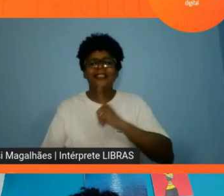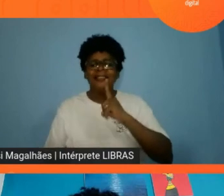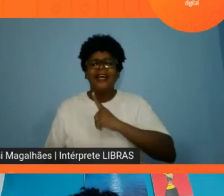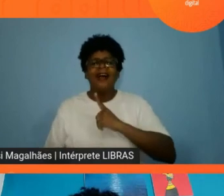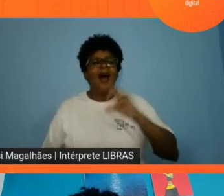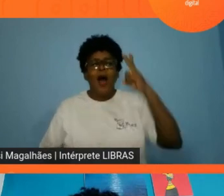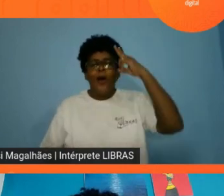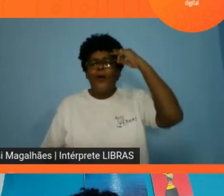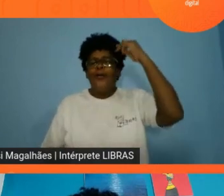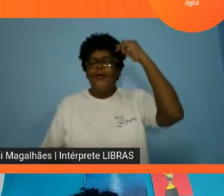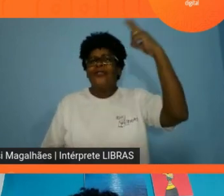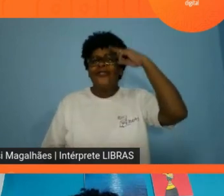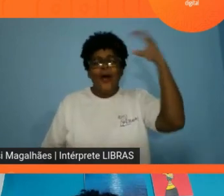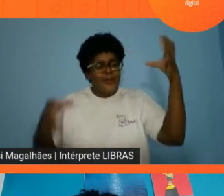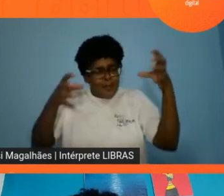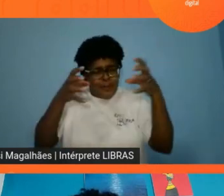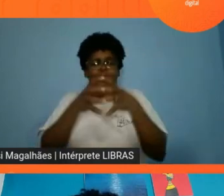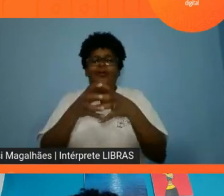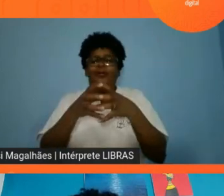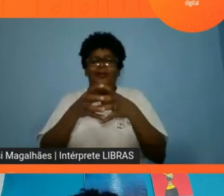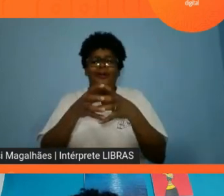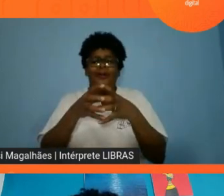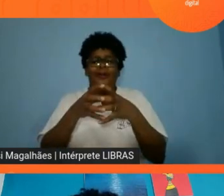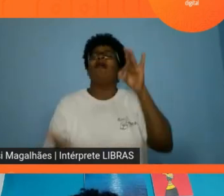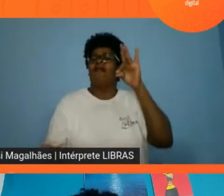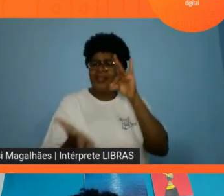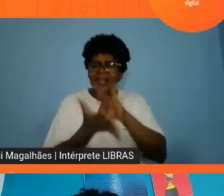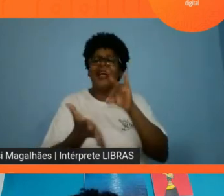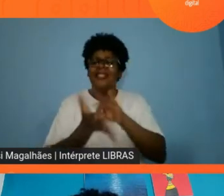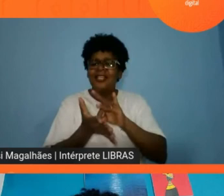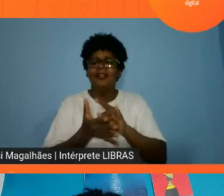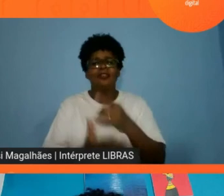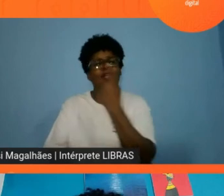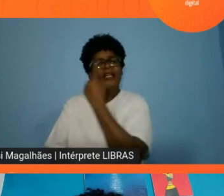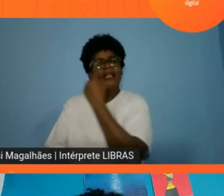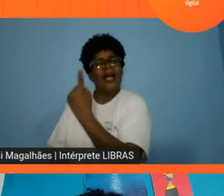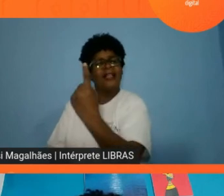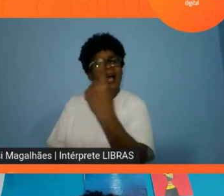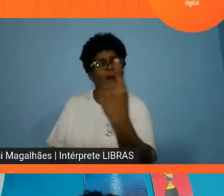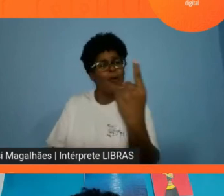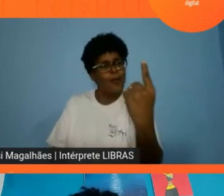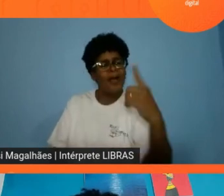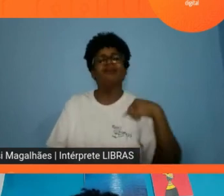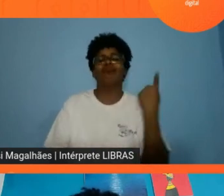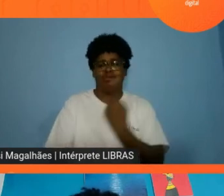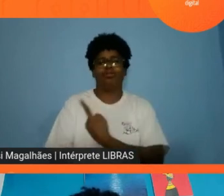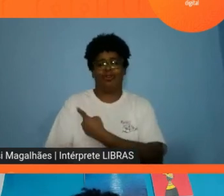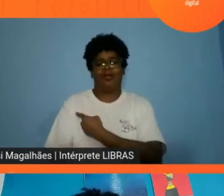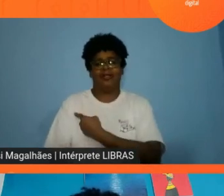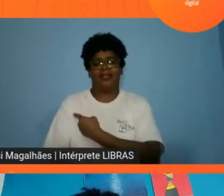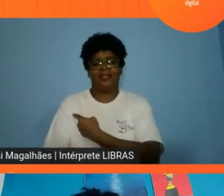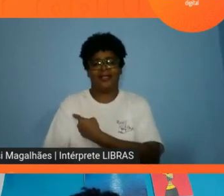sonho coletivo e uma realização de um sonho individual de cada uma de nós quatro.